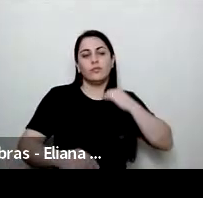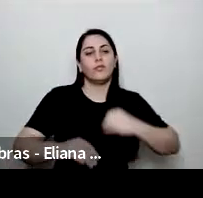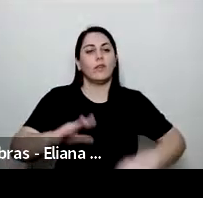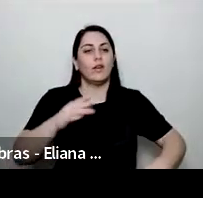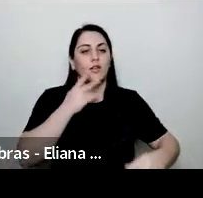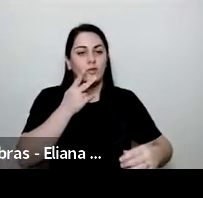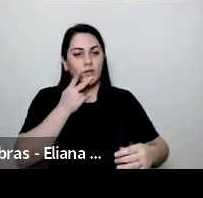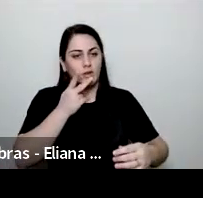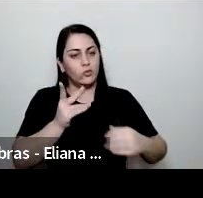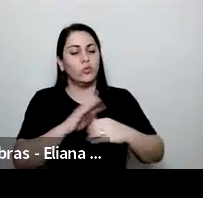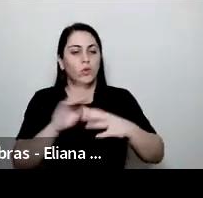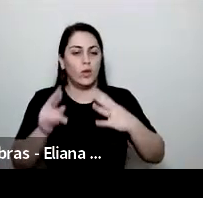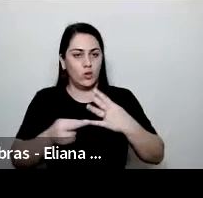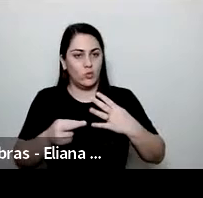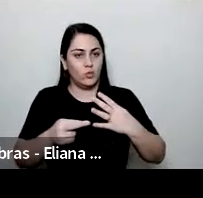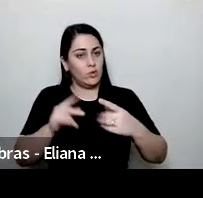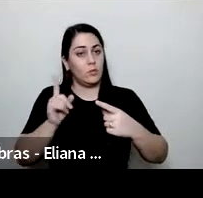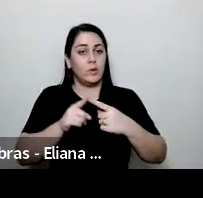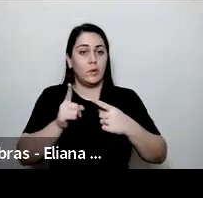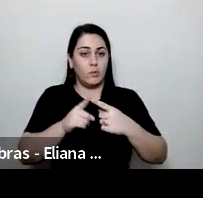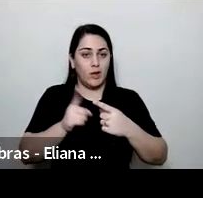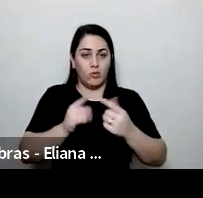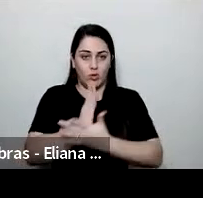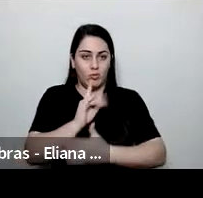provimento do primeiro é